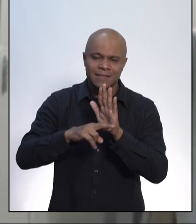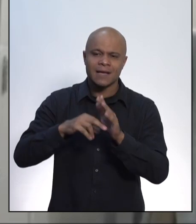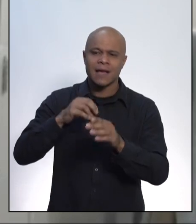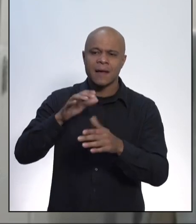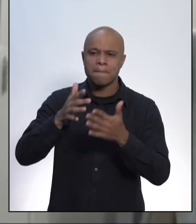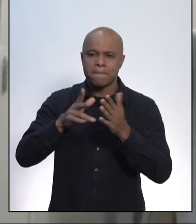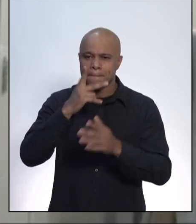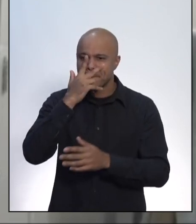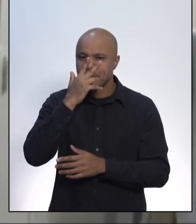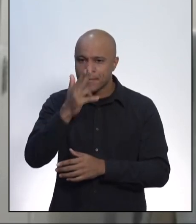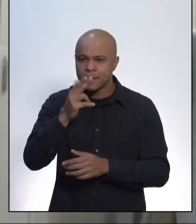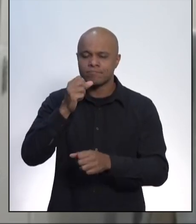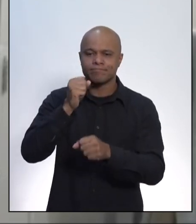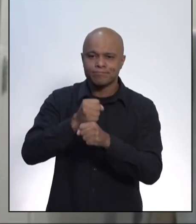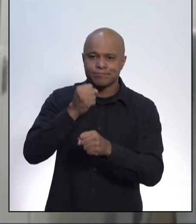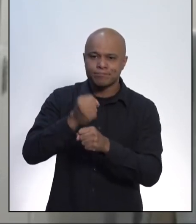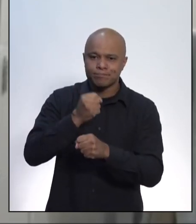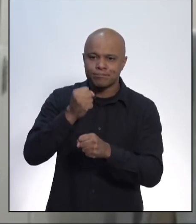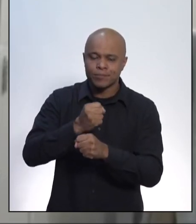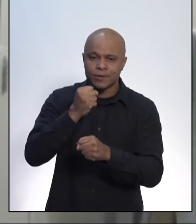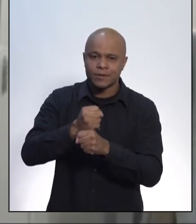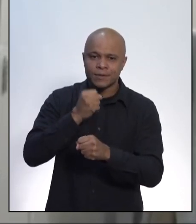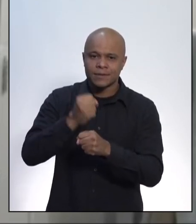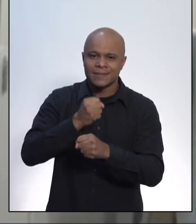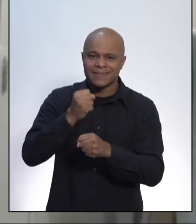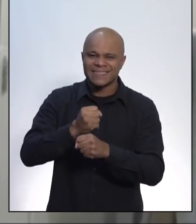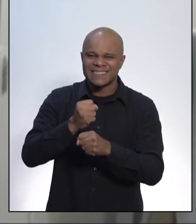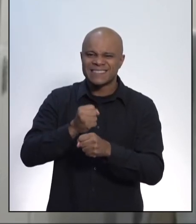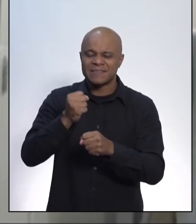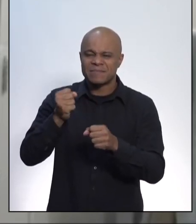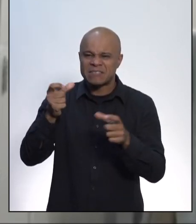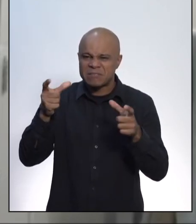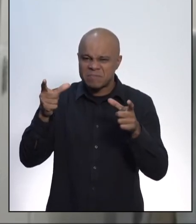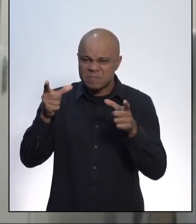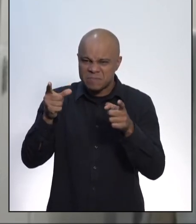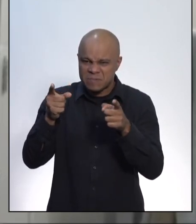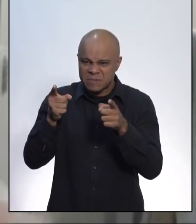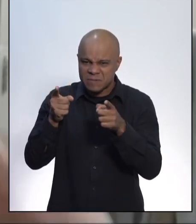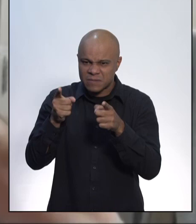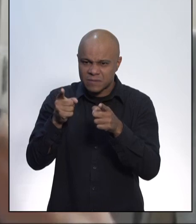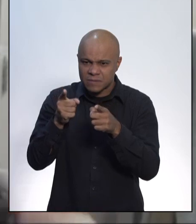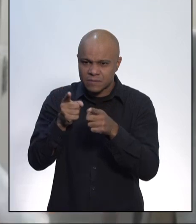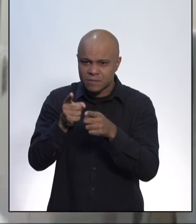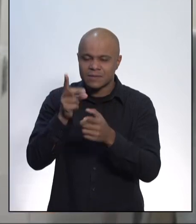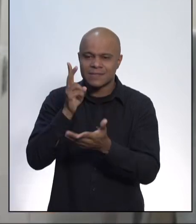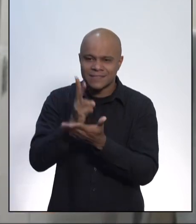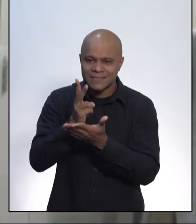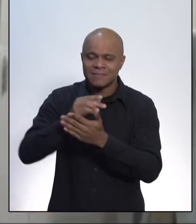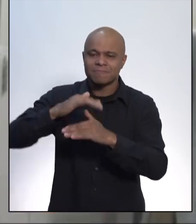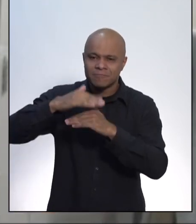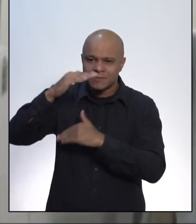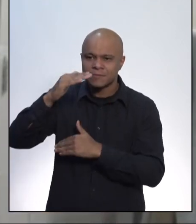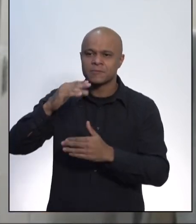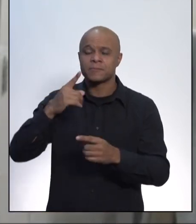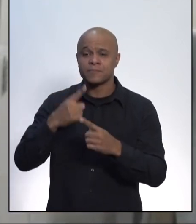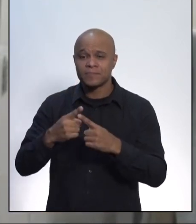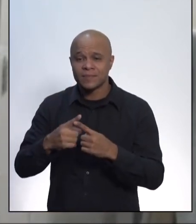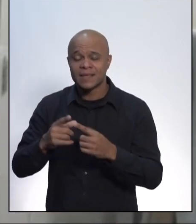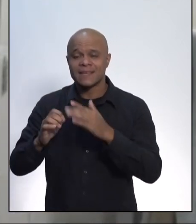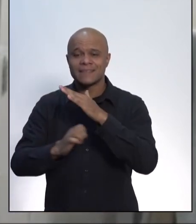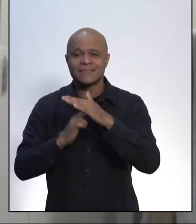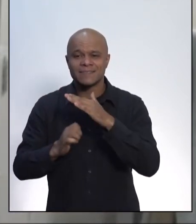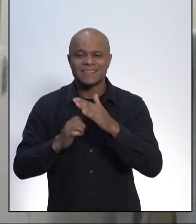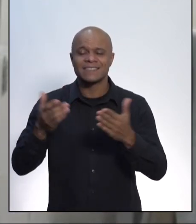passa, né, parece que o funil de oportunidades vai se afinalando, né, cada vez mais, né? Ou seja, empresas que